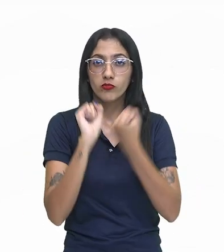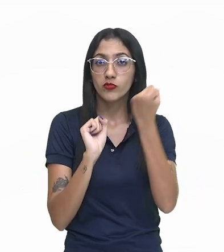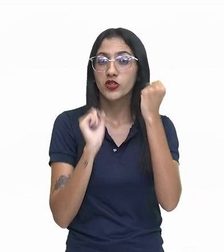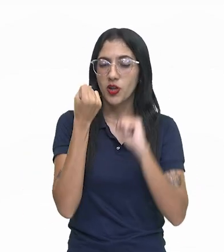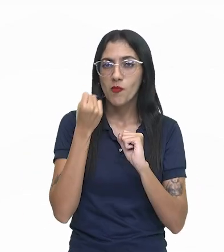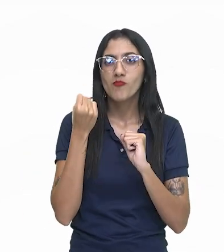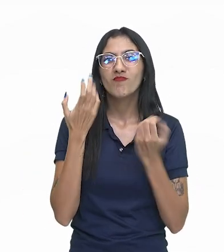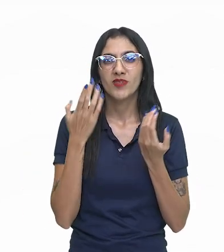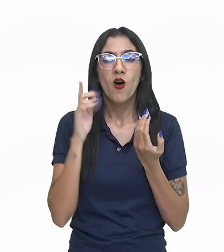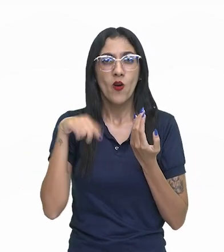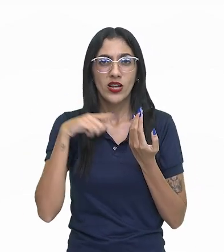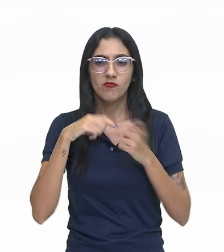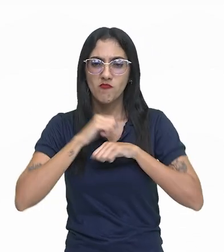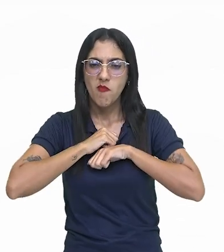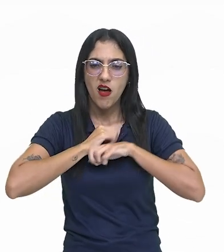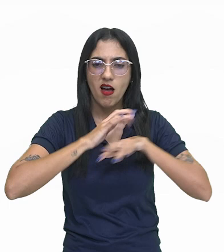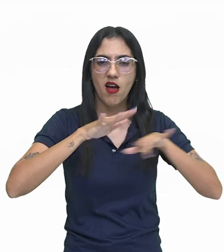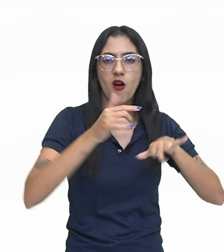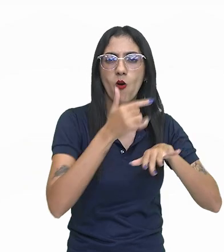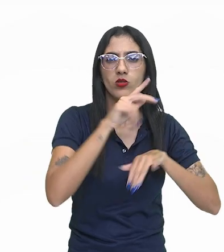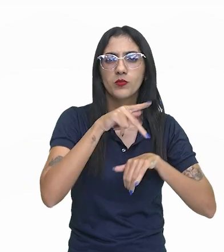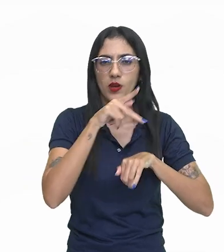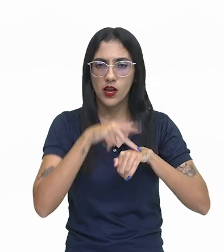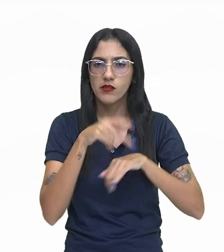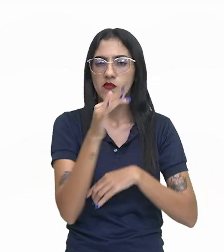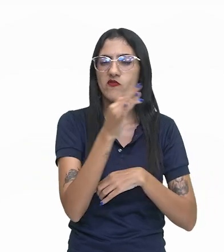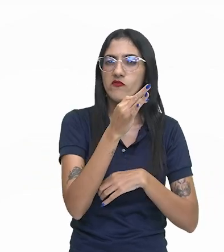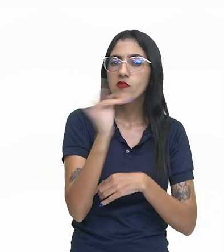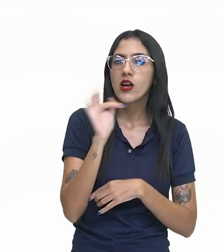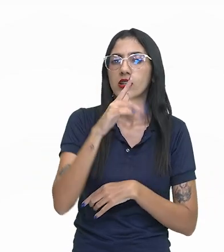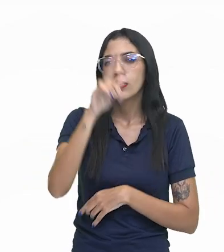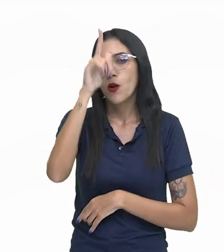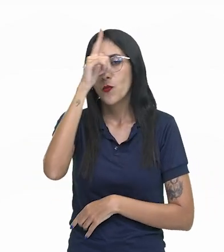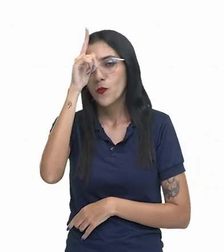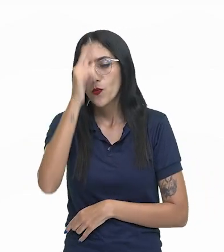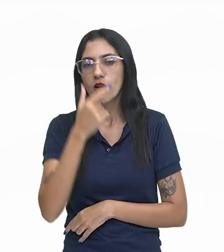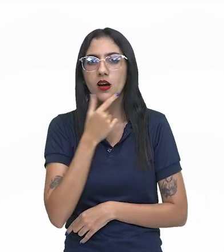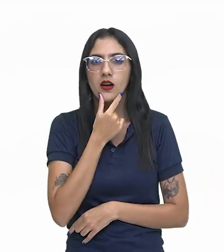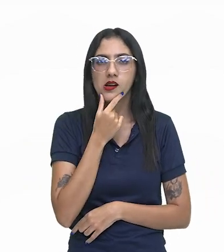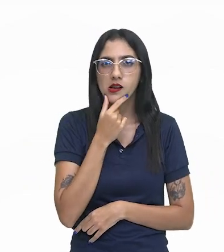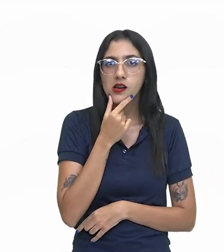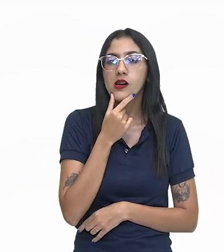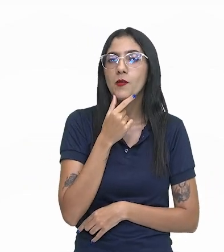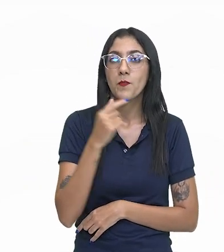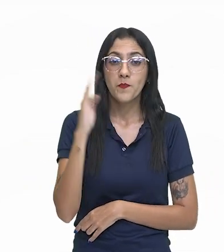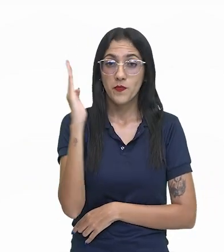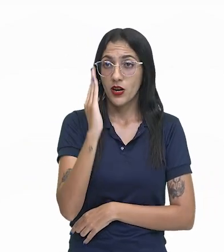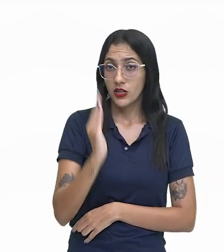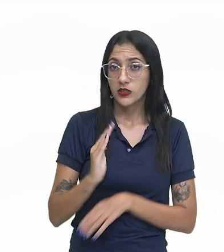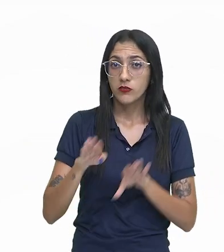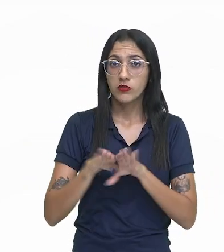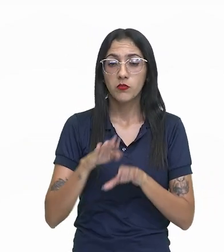espalhou por diversos países, como França, Alemanha, Inglaterra, Brasil e Portugal.